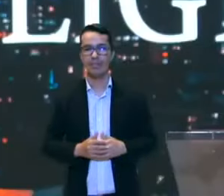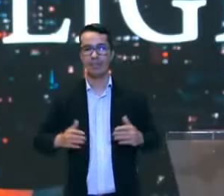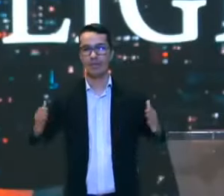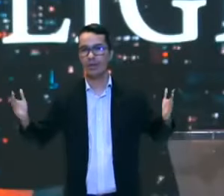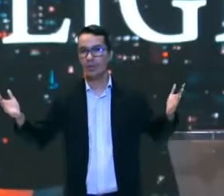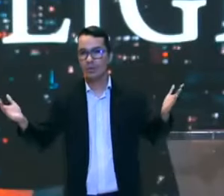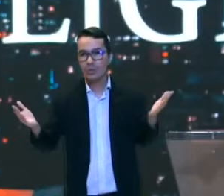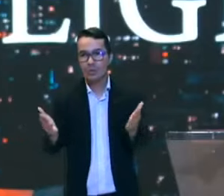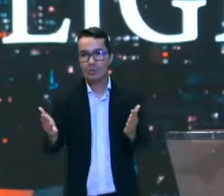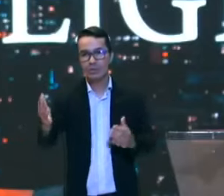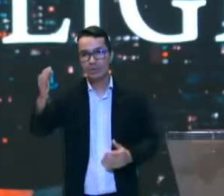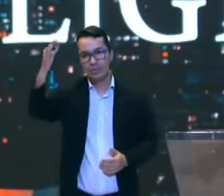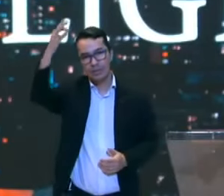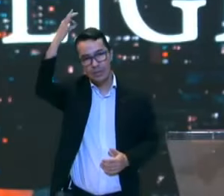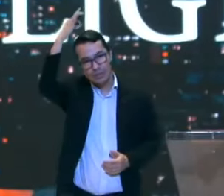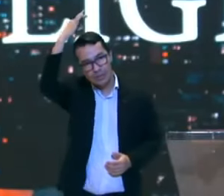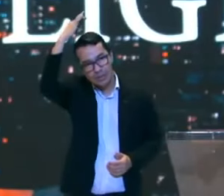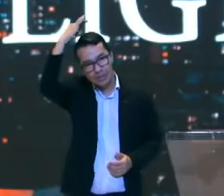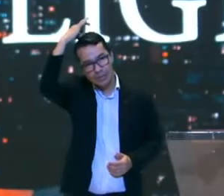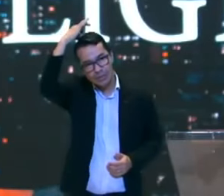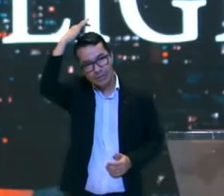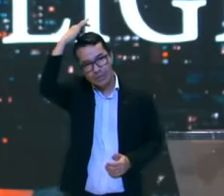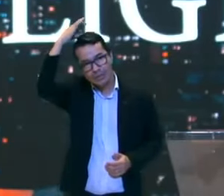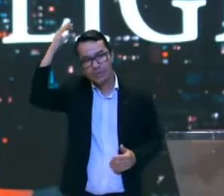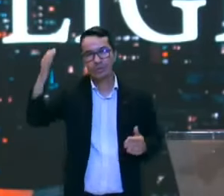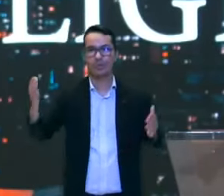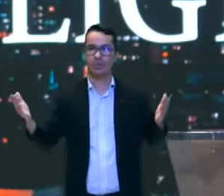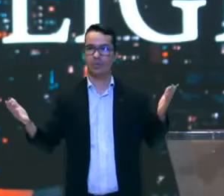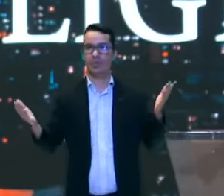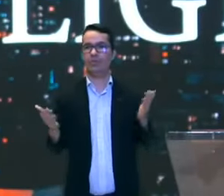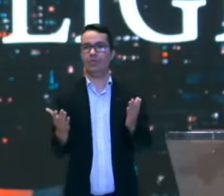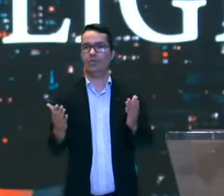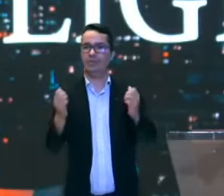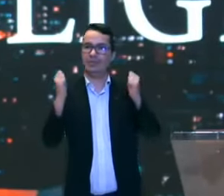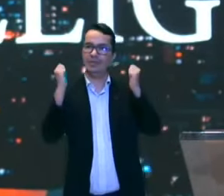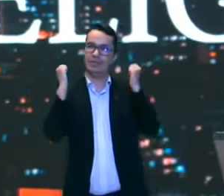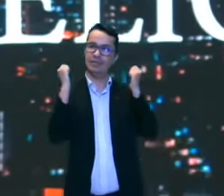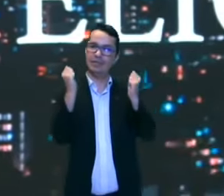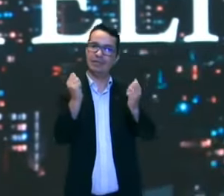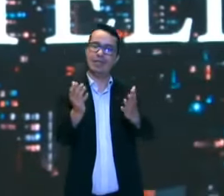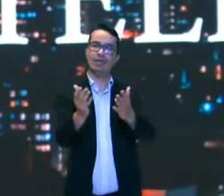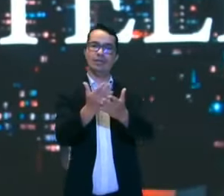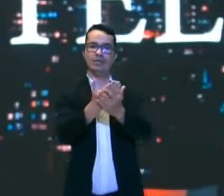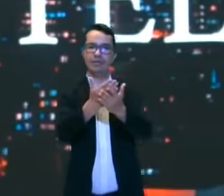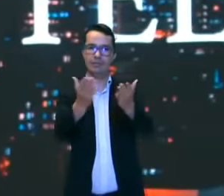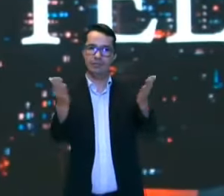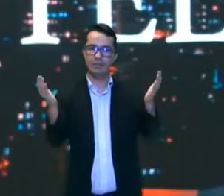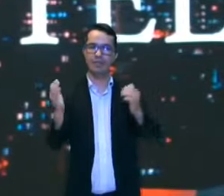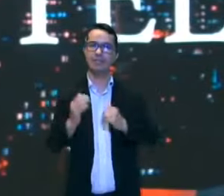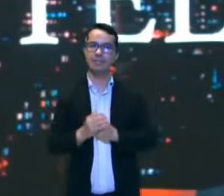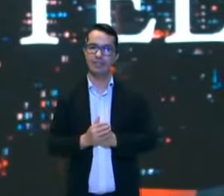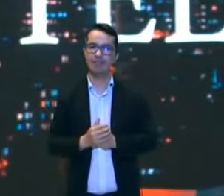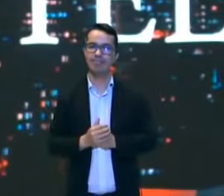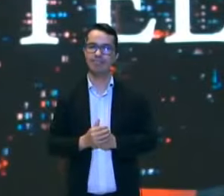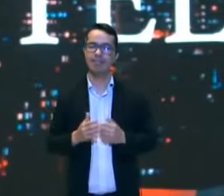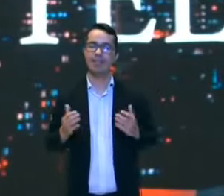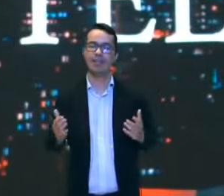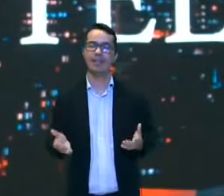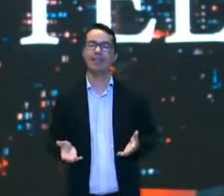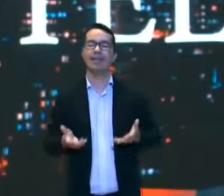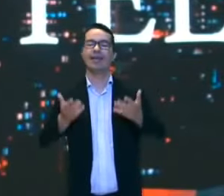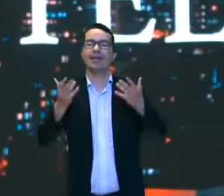o Espírito Santo vai te empoderar nesse lugar. Você vai sair carregando pedras, colocando